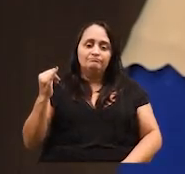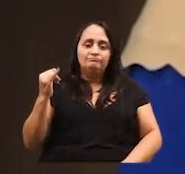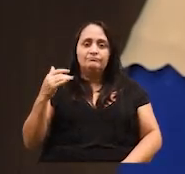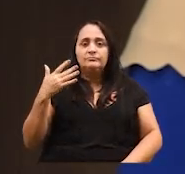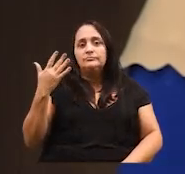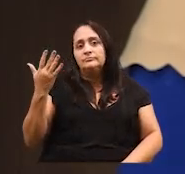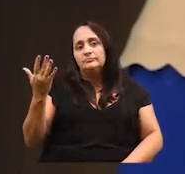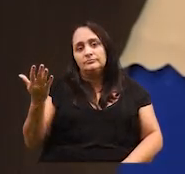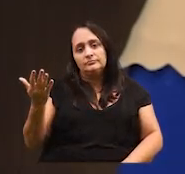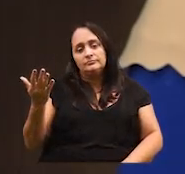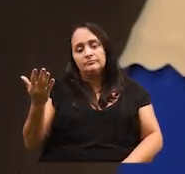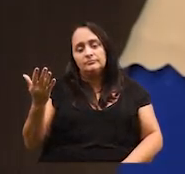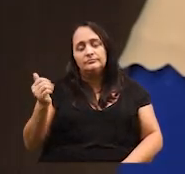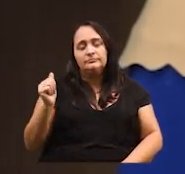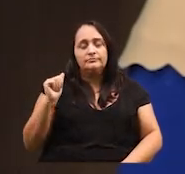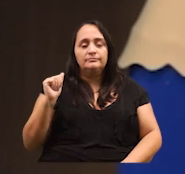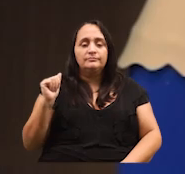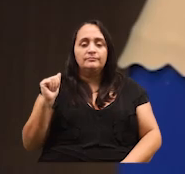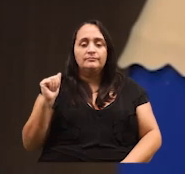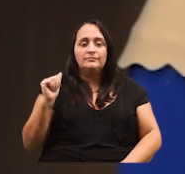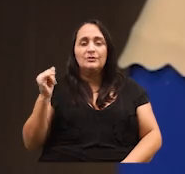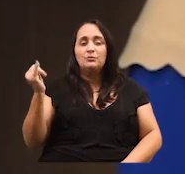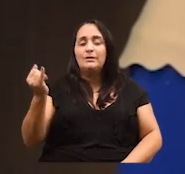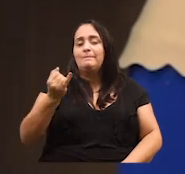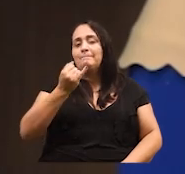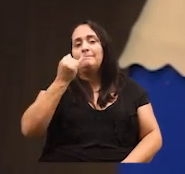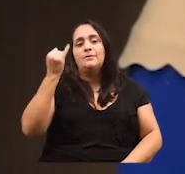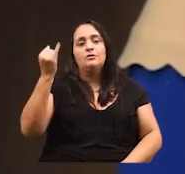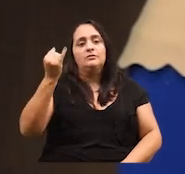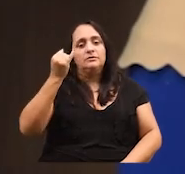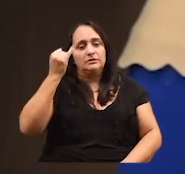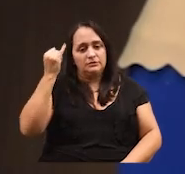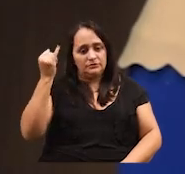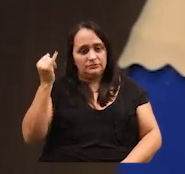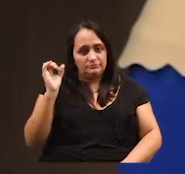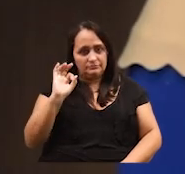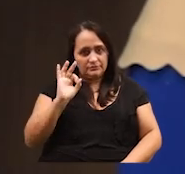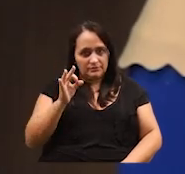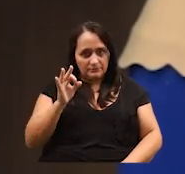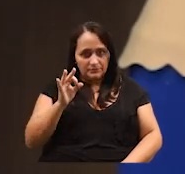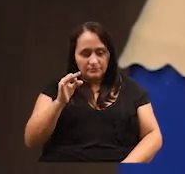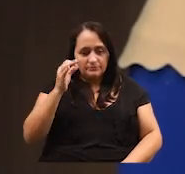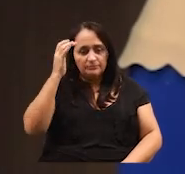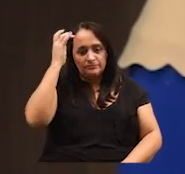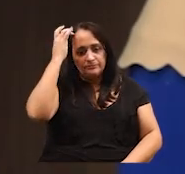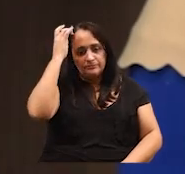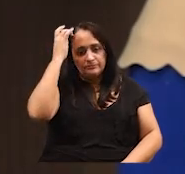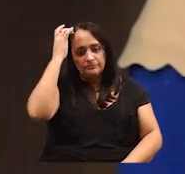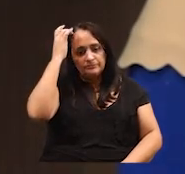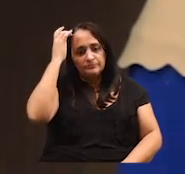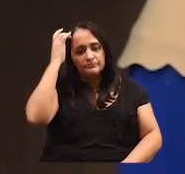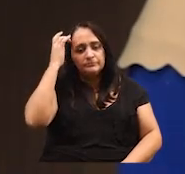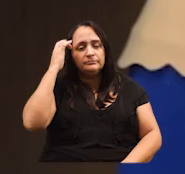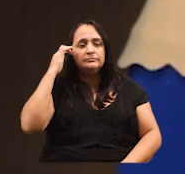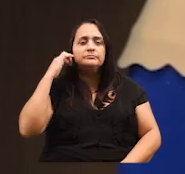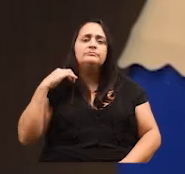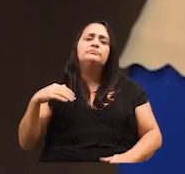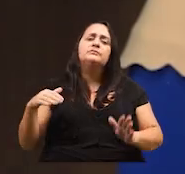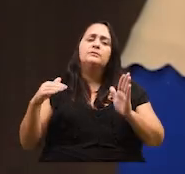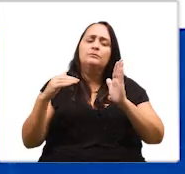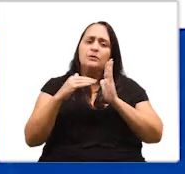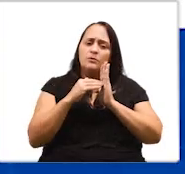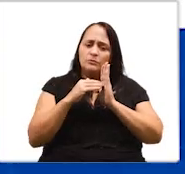que fazer. Então, eles são muito importantes na receita, tá bom? E por último,